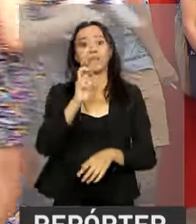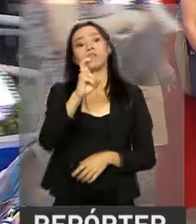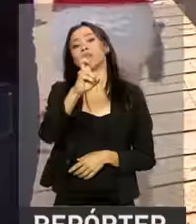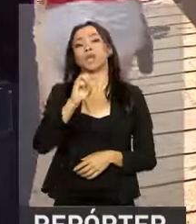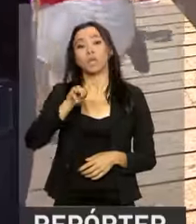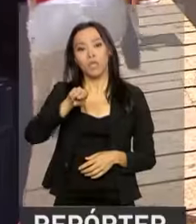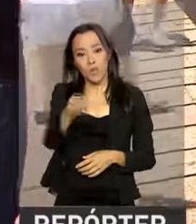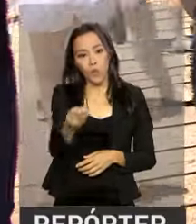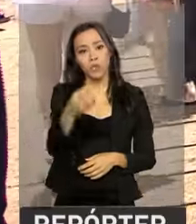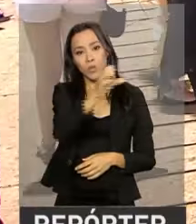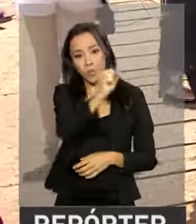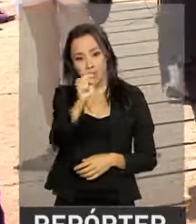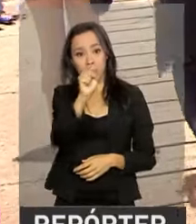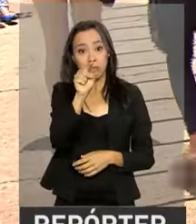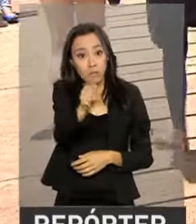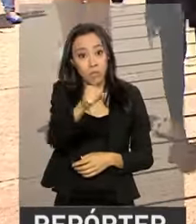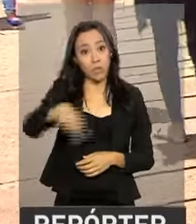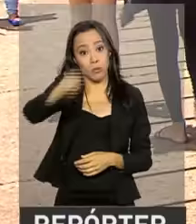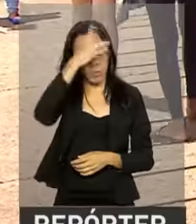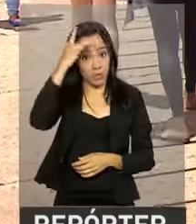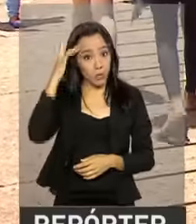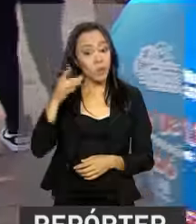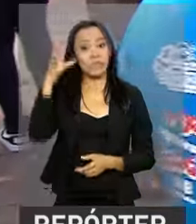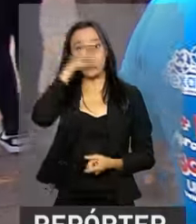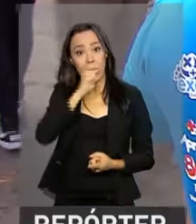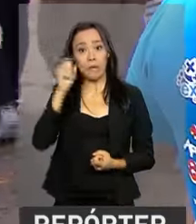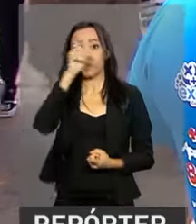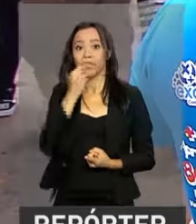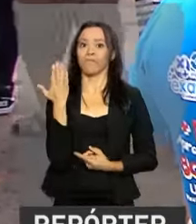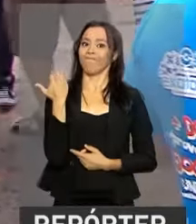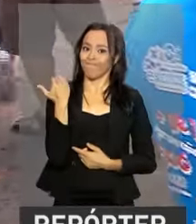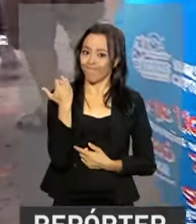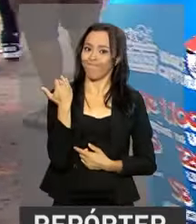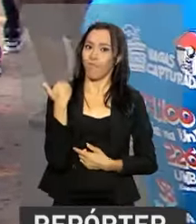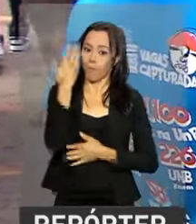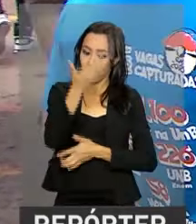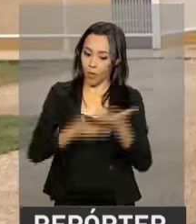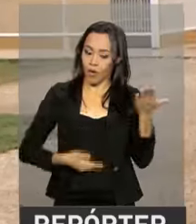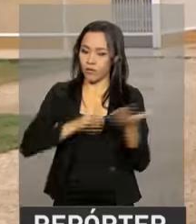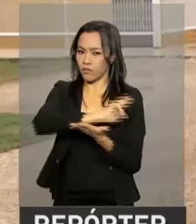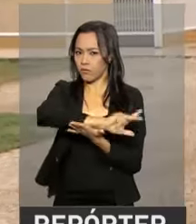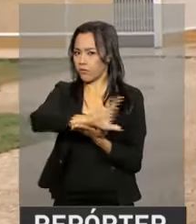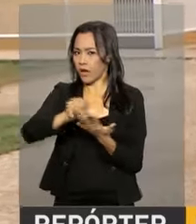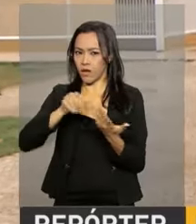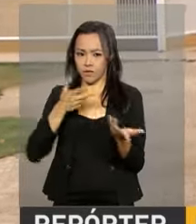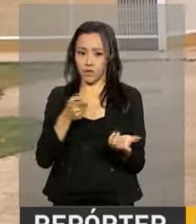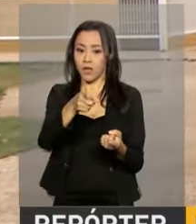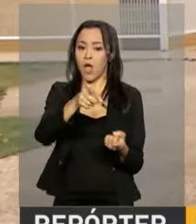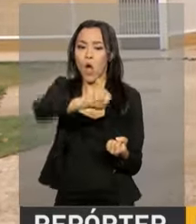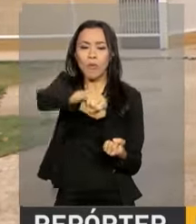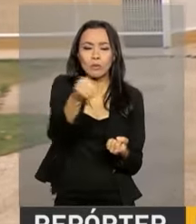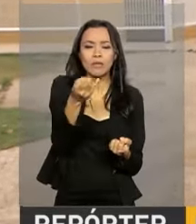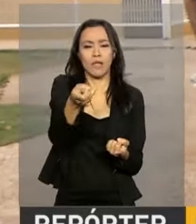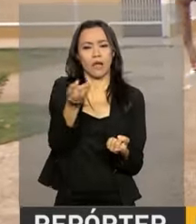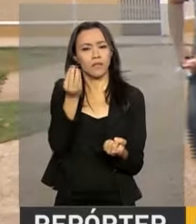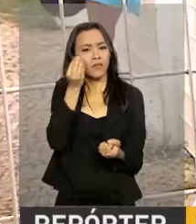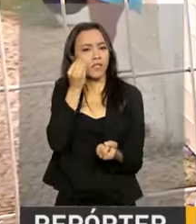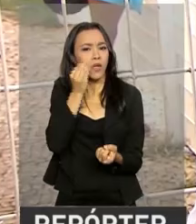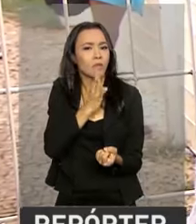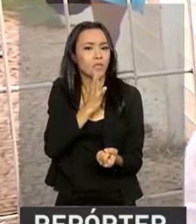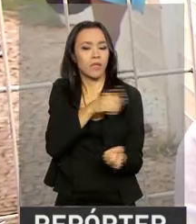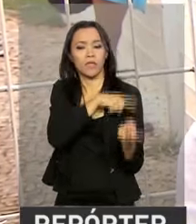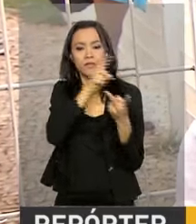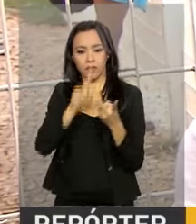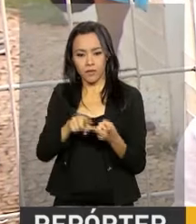e 800 mil pessoas a encarar um final de semana de provas são variados. Busca de oportunidades, testar conhecimentos.